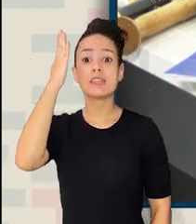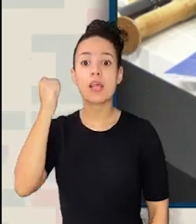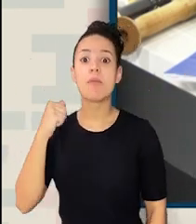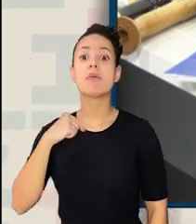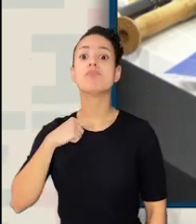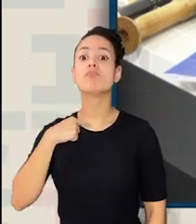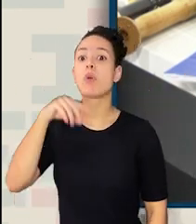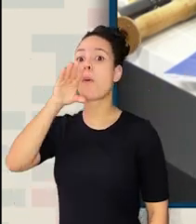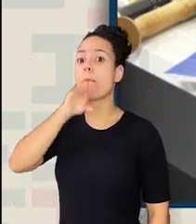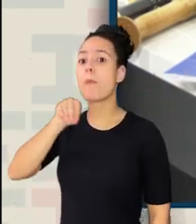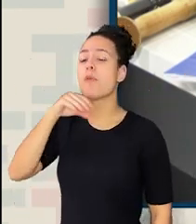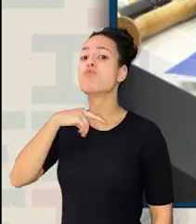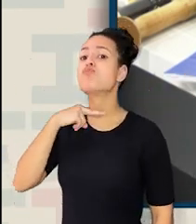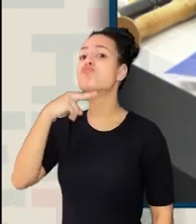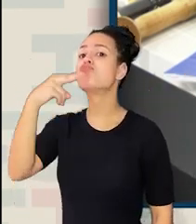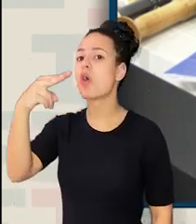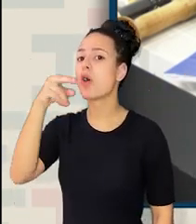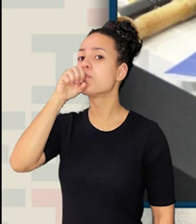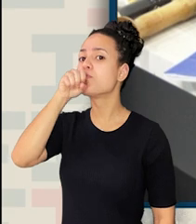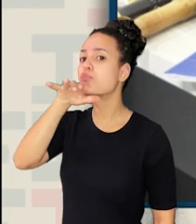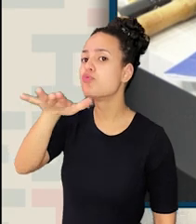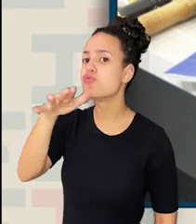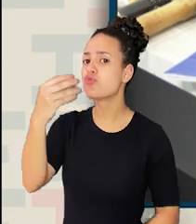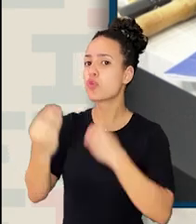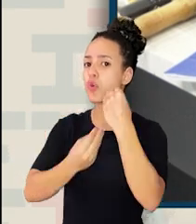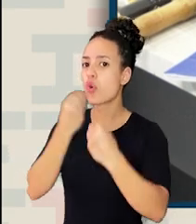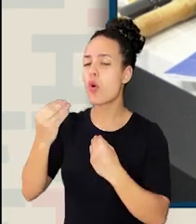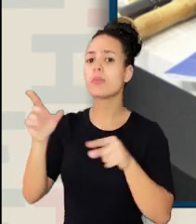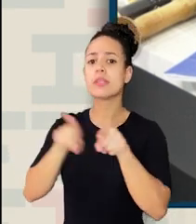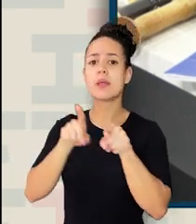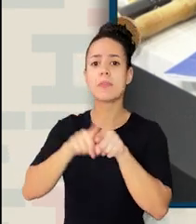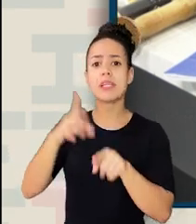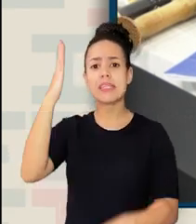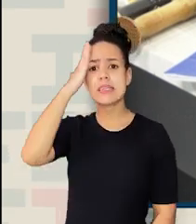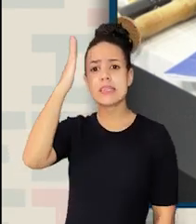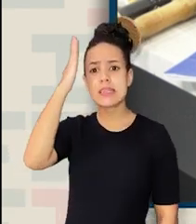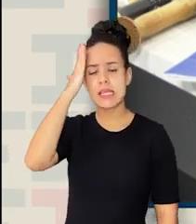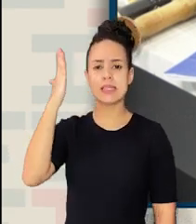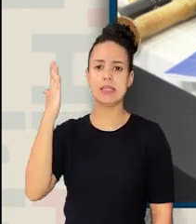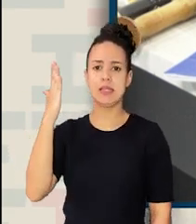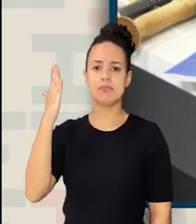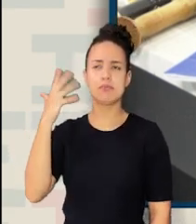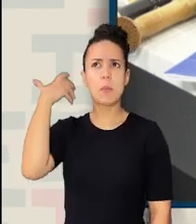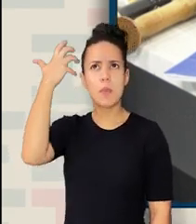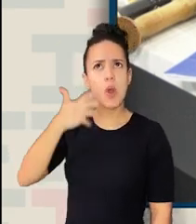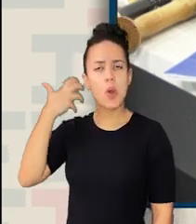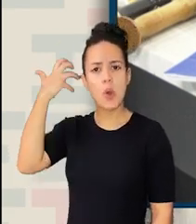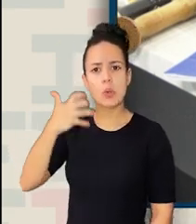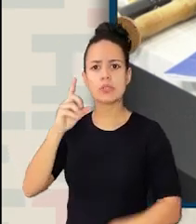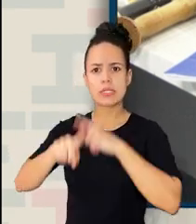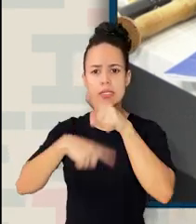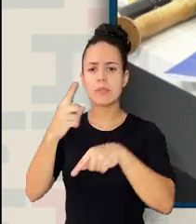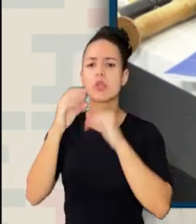discurso, né, musical, no que você está tocando, convencendo as pessoas, né?